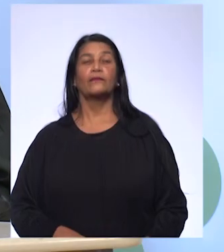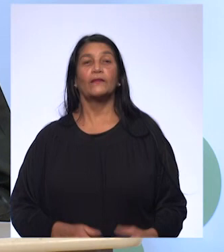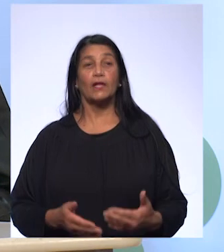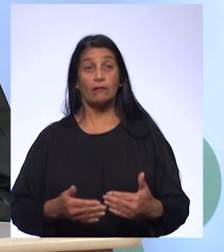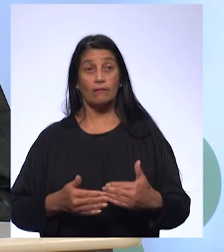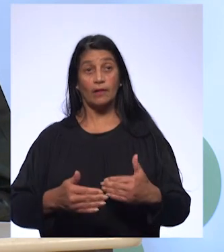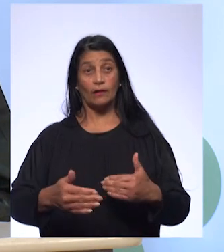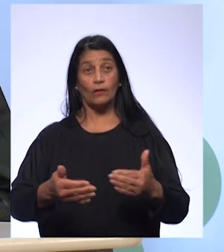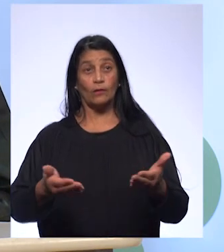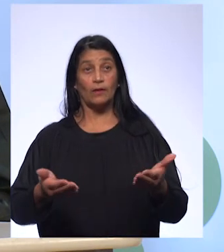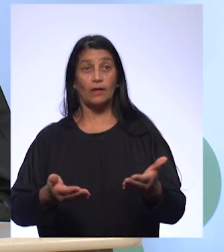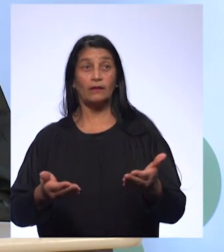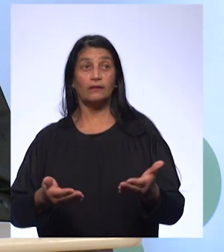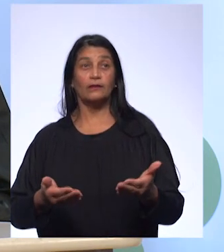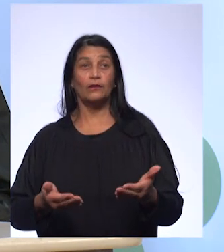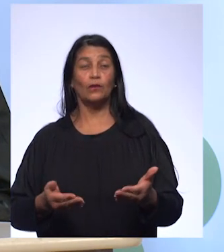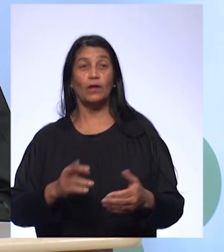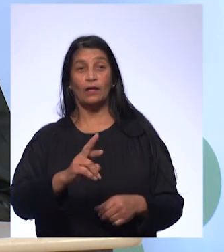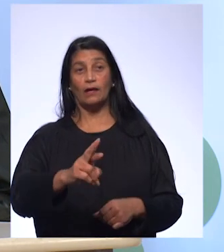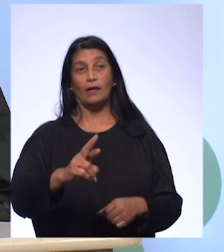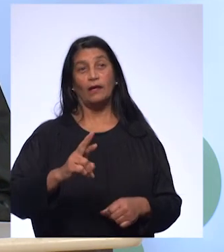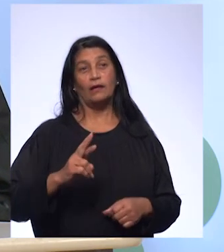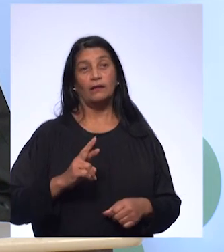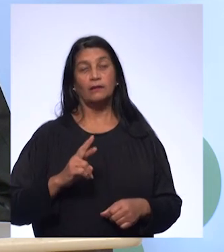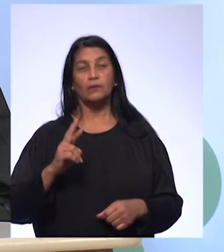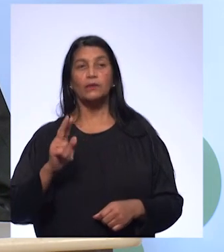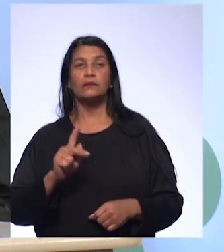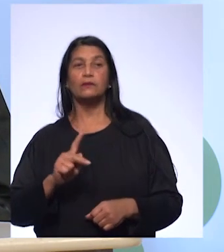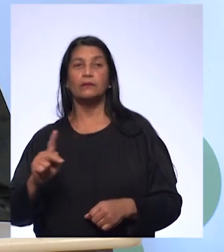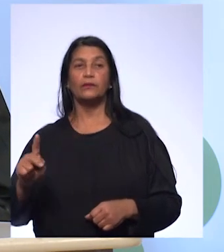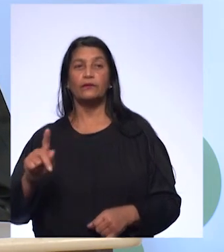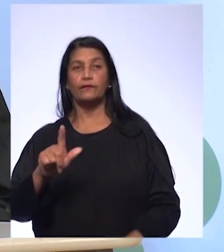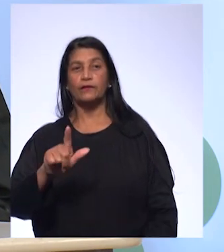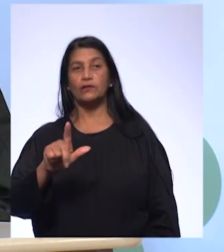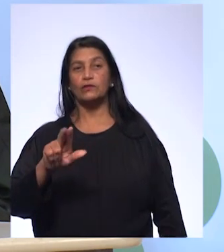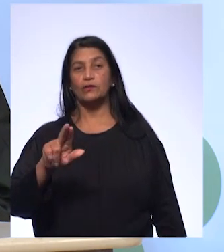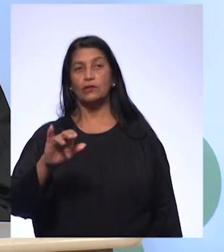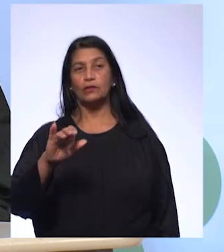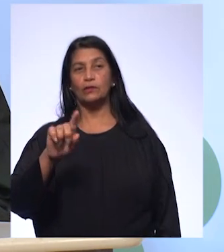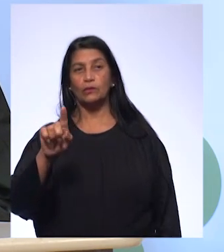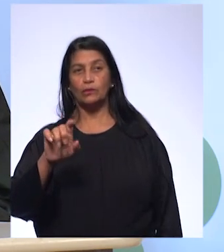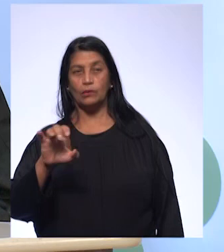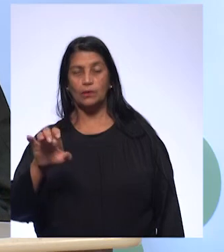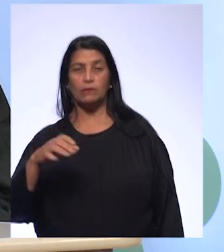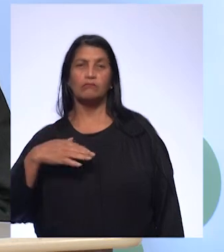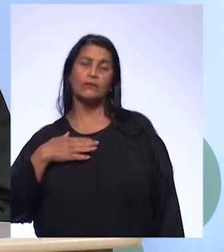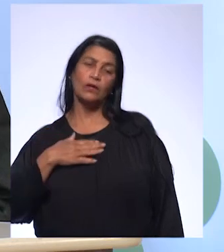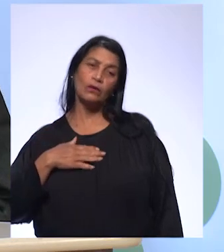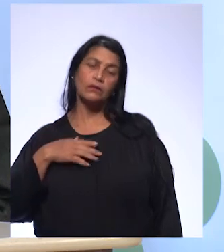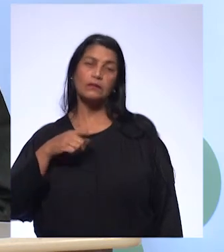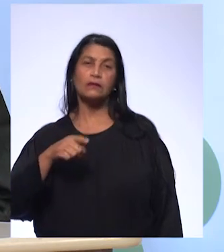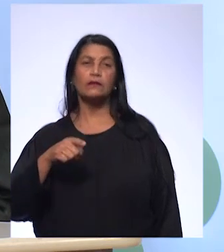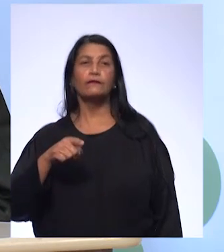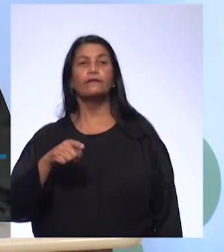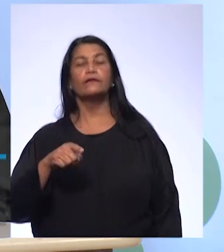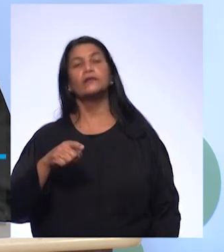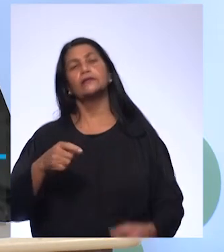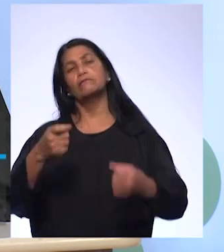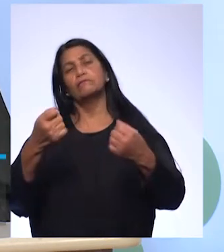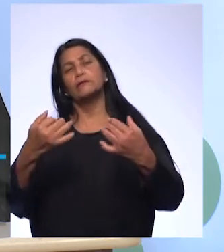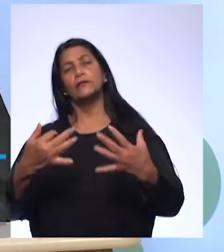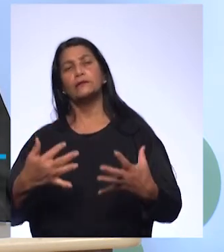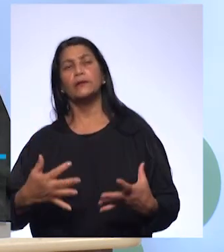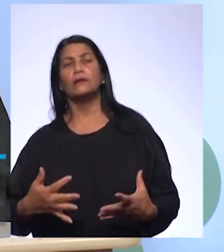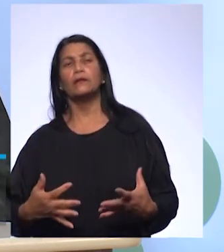Vamos lá, gente. Vamos pegar aqui uma resposta. Professora Luíse, eu gostaria que você fizesse uma brevíssima